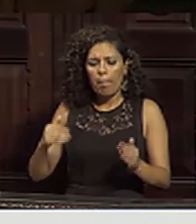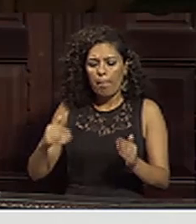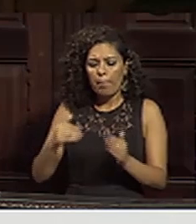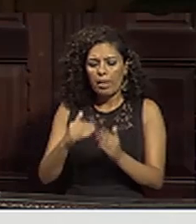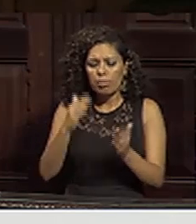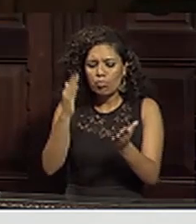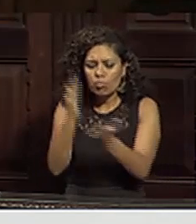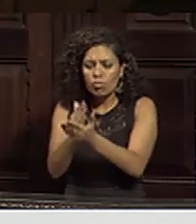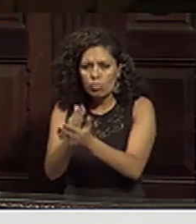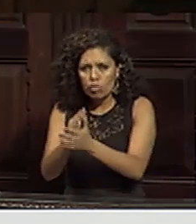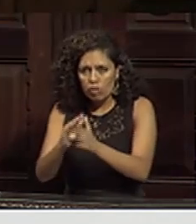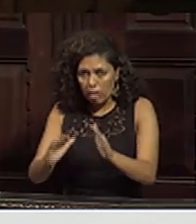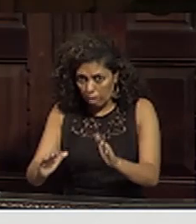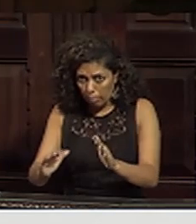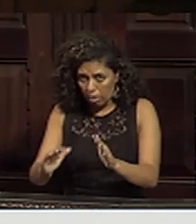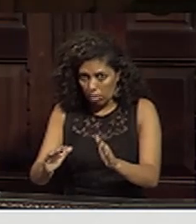é,